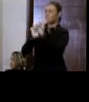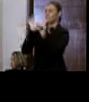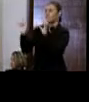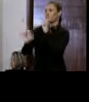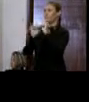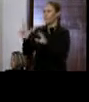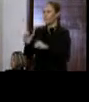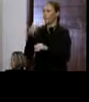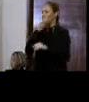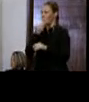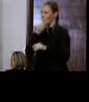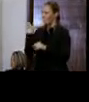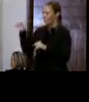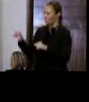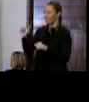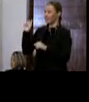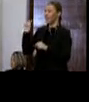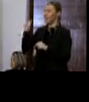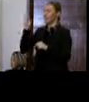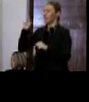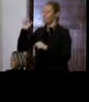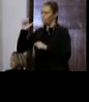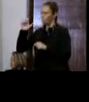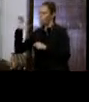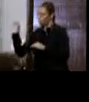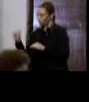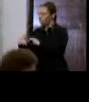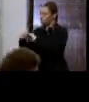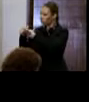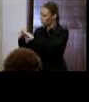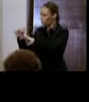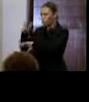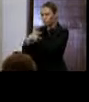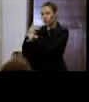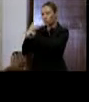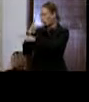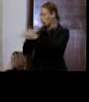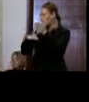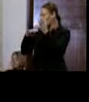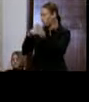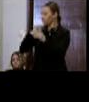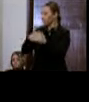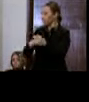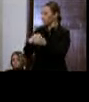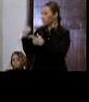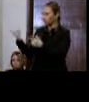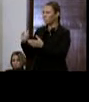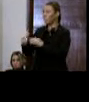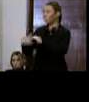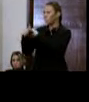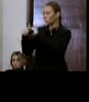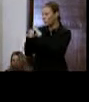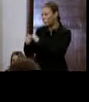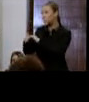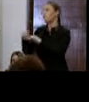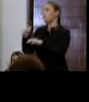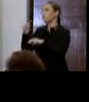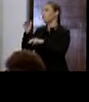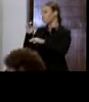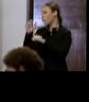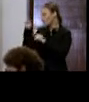pela PFDC, e ao Ministério Público Federal e a todos os procuradores da República que estão aqui. Uma saudação especial à Fundação Pedro